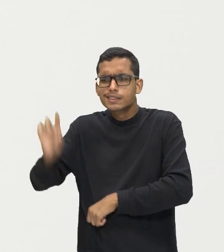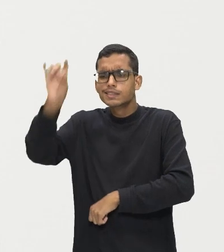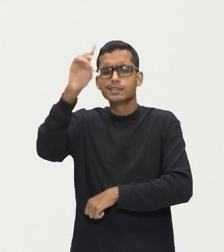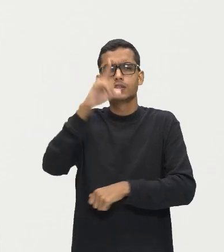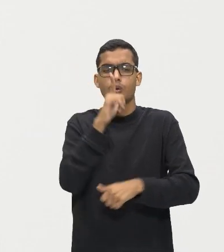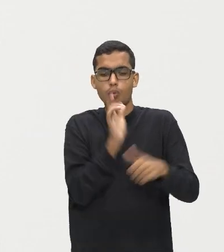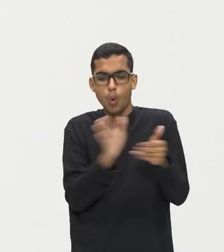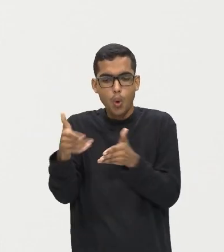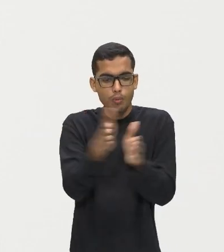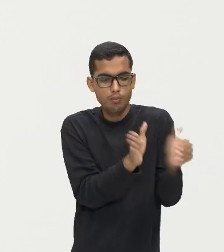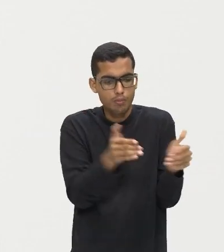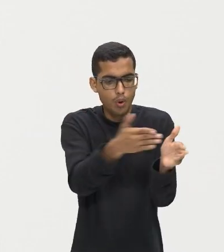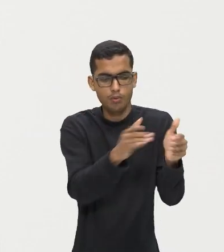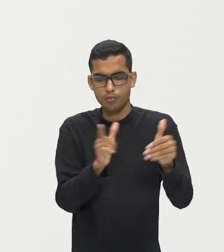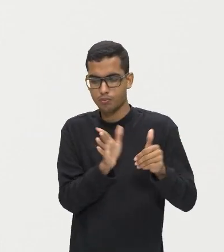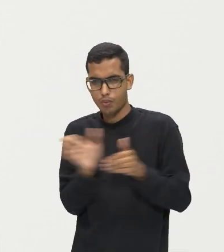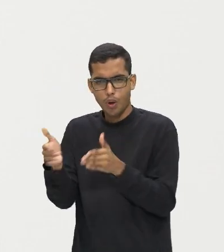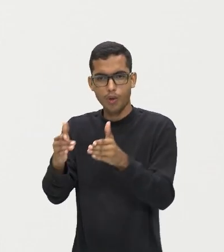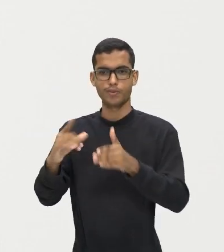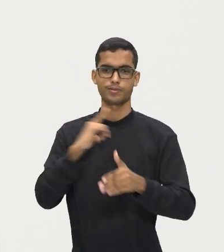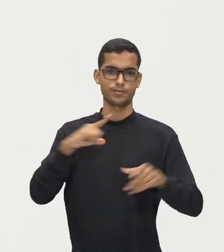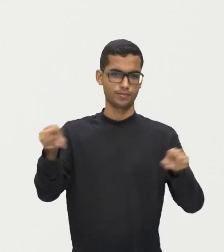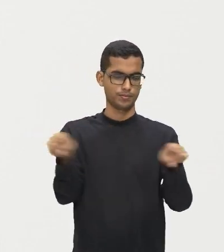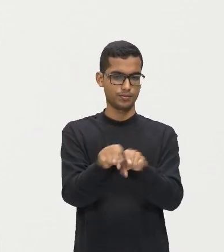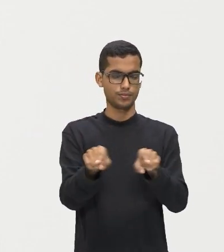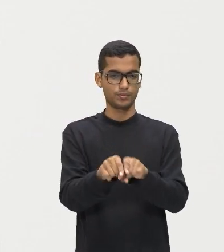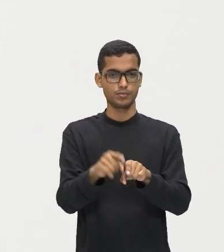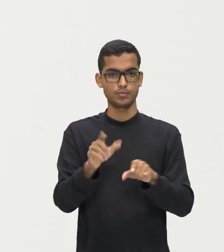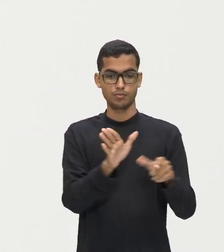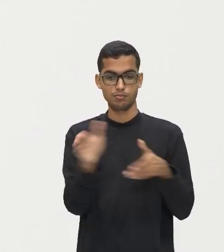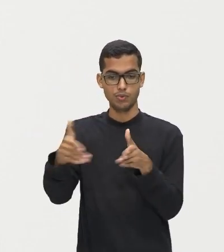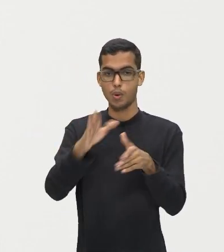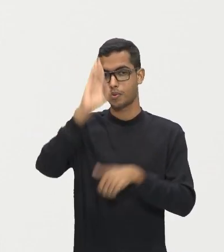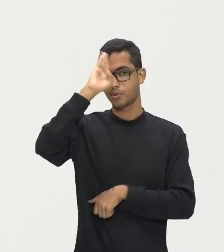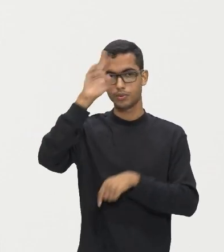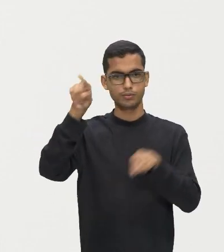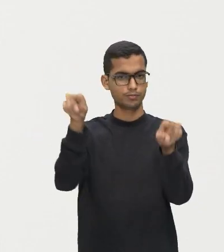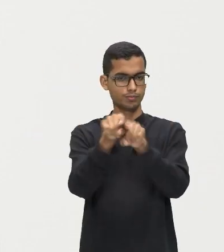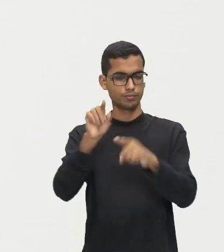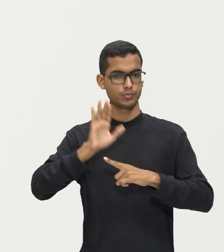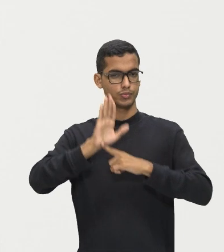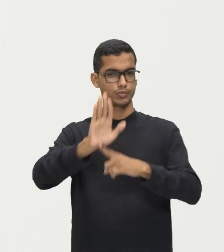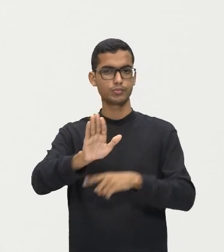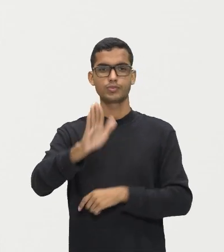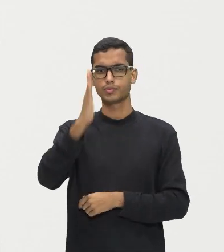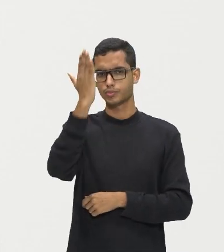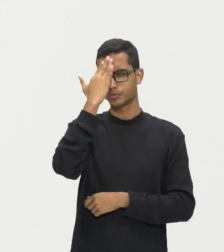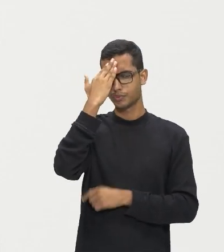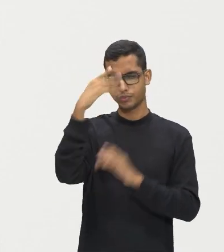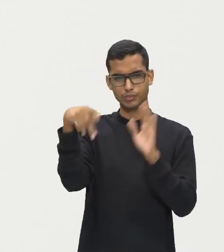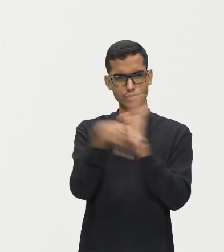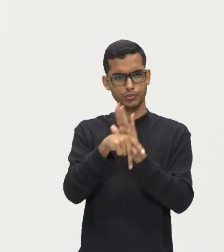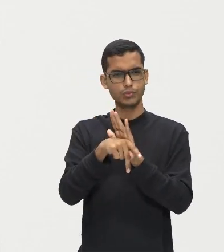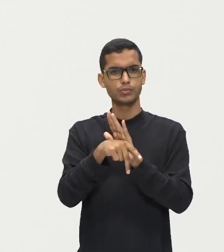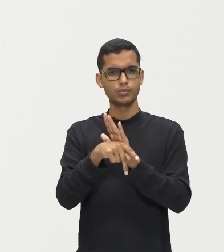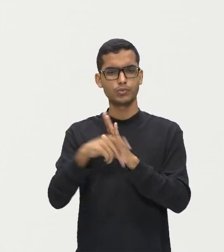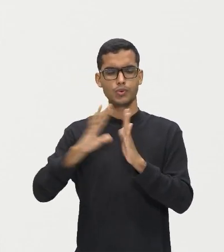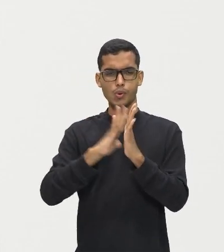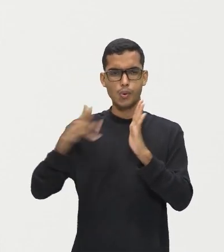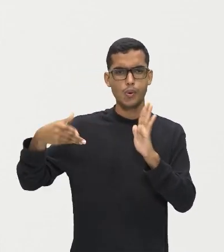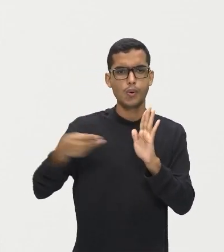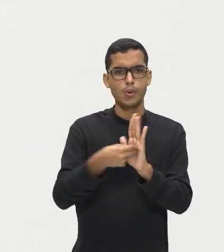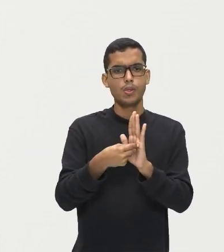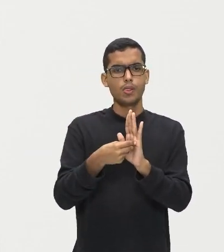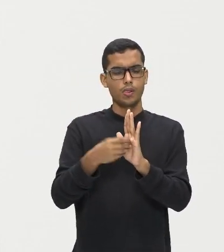ainda traz os rios principais, tá? Como a gente sabe, por exemplo, a região hidrográfica amazônica, ela